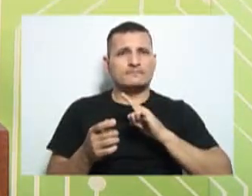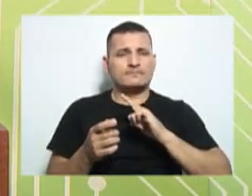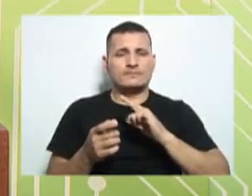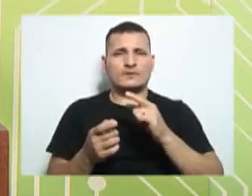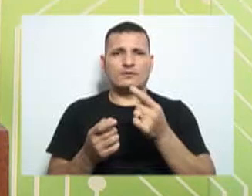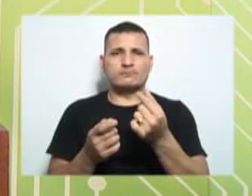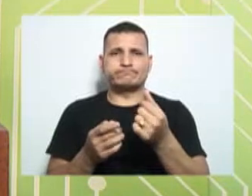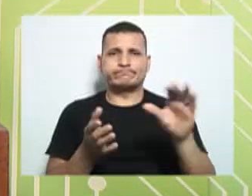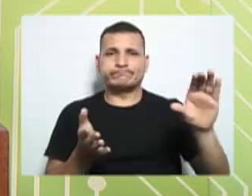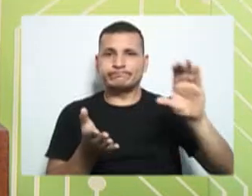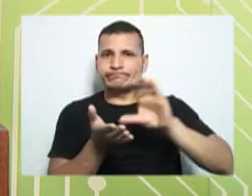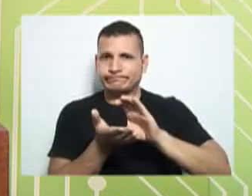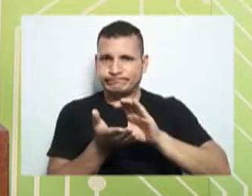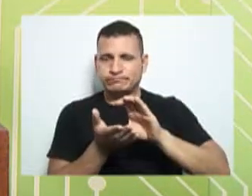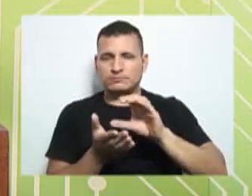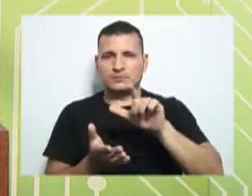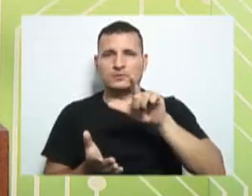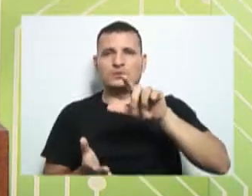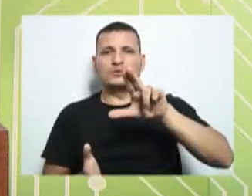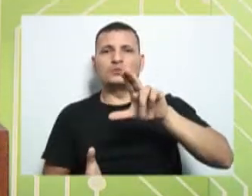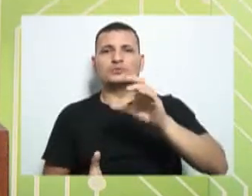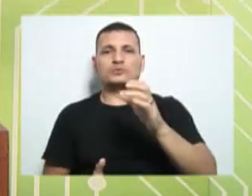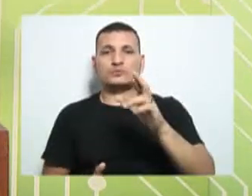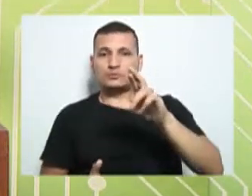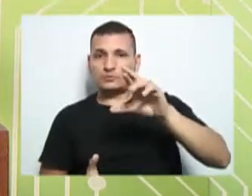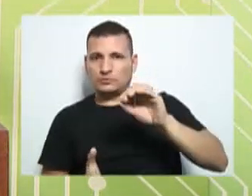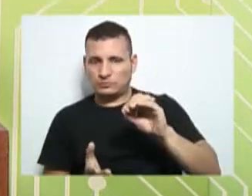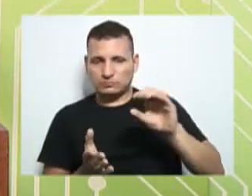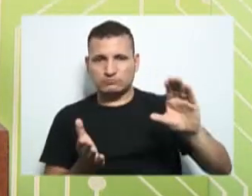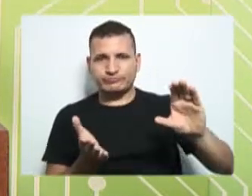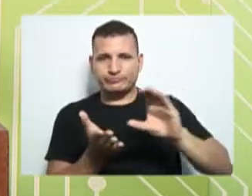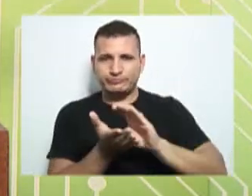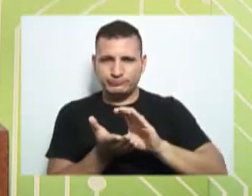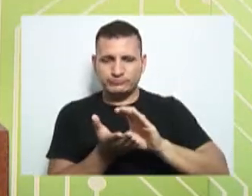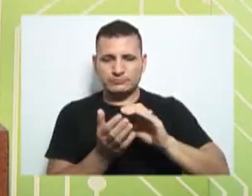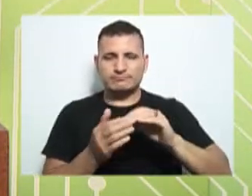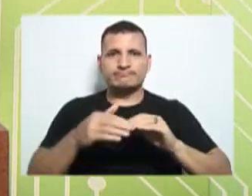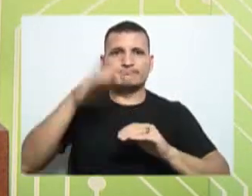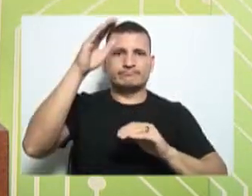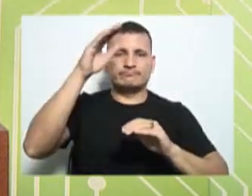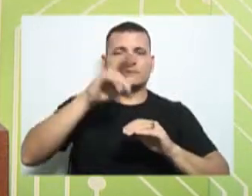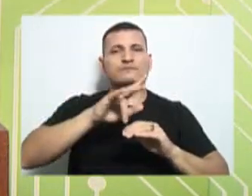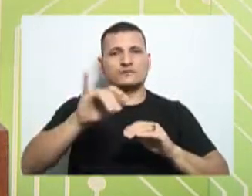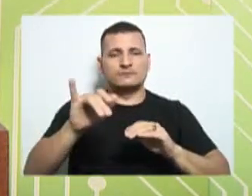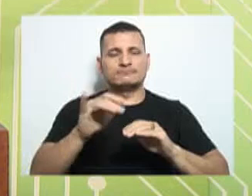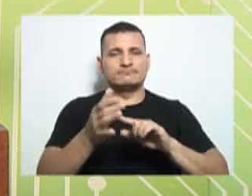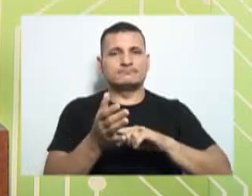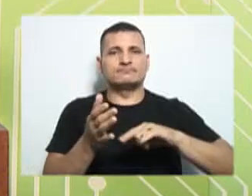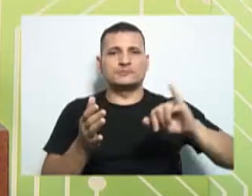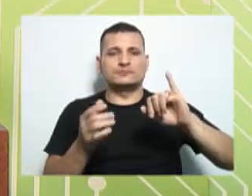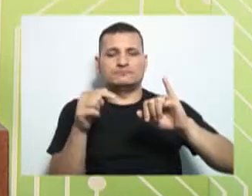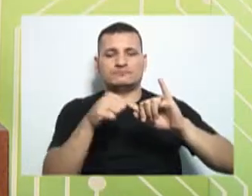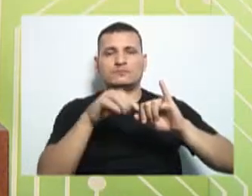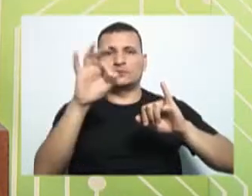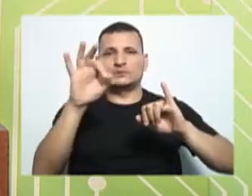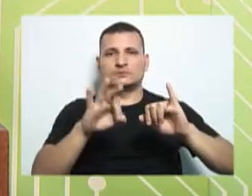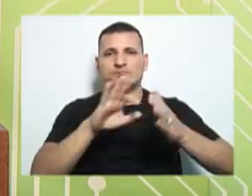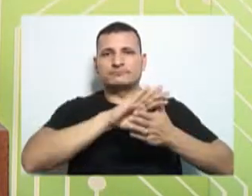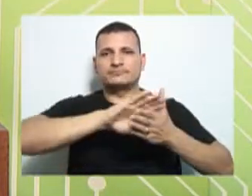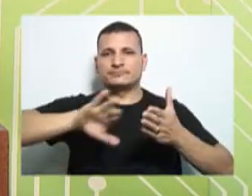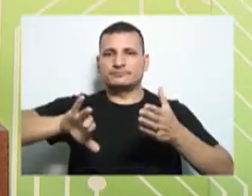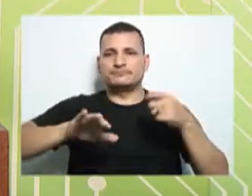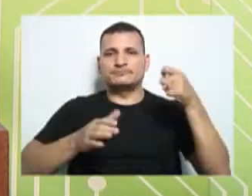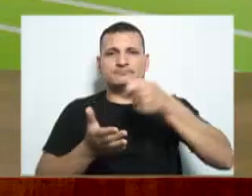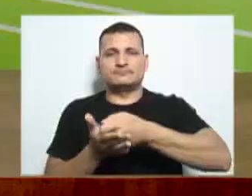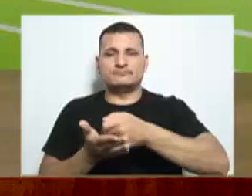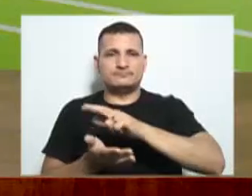na cooperativa vocês não têm lucro, mas que tenha um valor que exceda, então vocês vão pagar em cima daquele valor que excedeu, correto? No